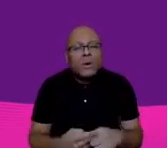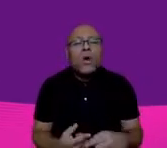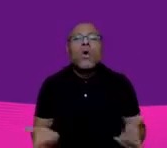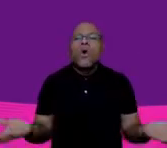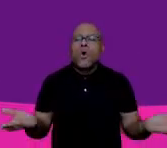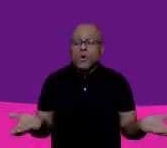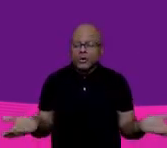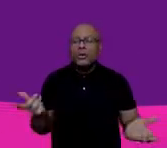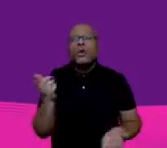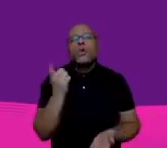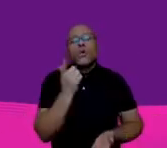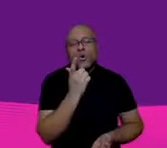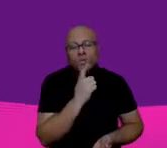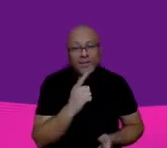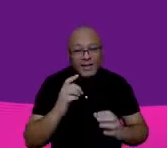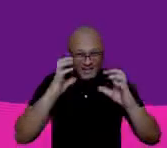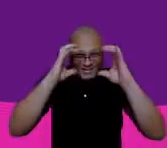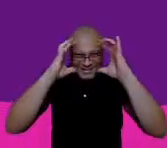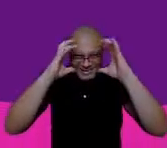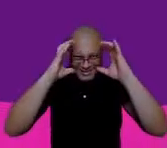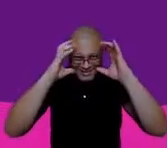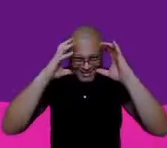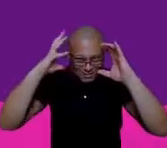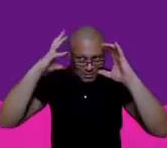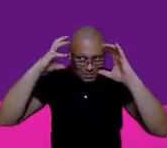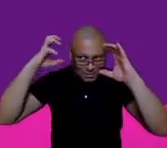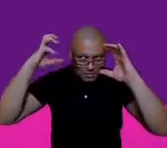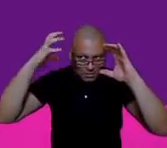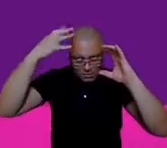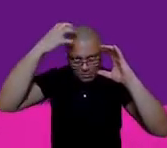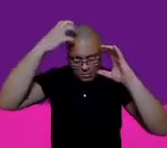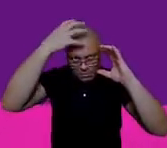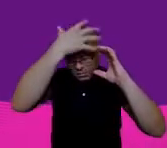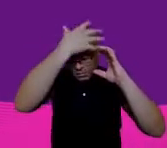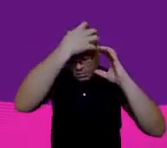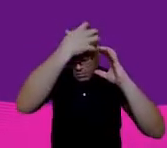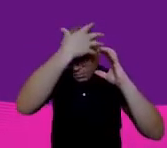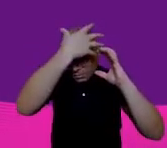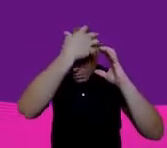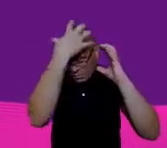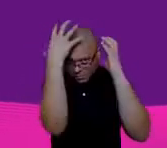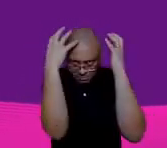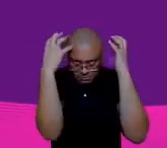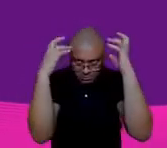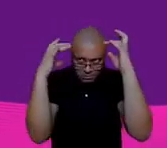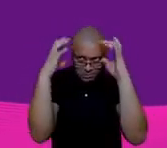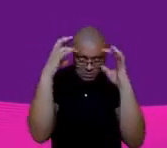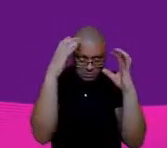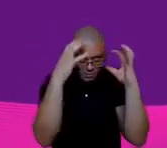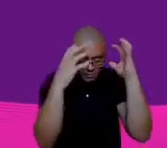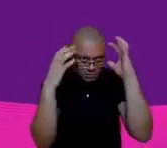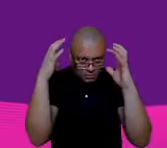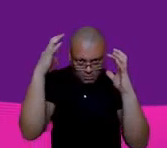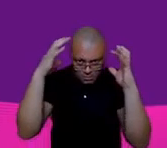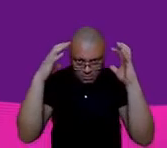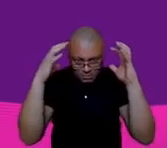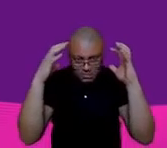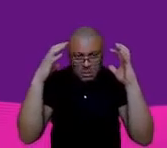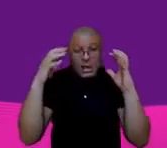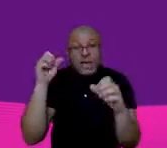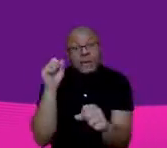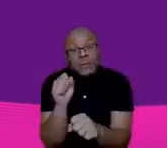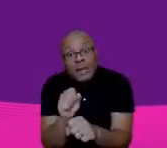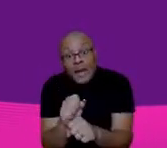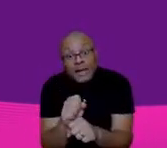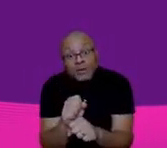ler o sinal eletrofisiológico. O que está acontecendo com o paciente? Ele está em discinesia, eu preciso reduzir a estimulação